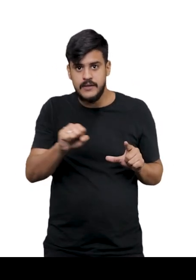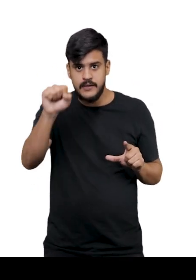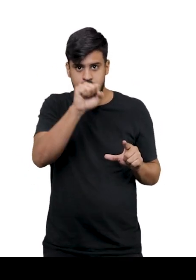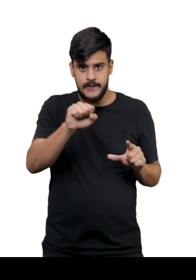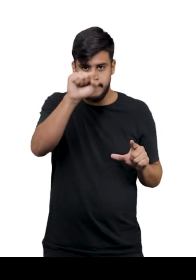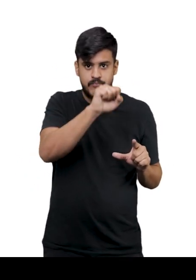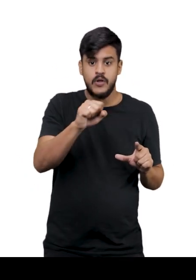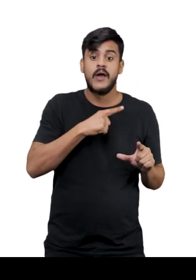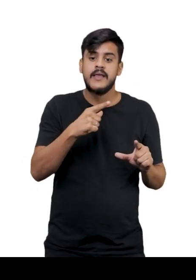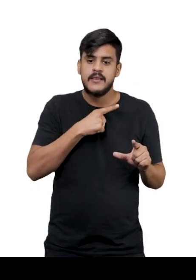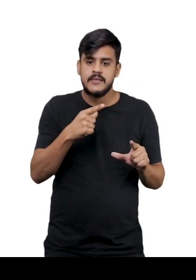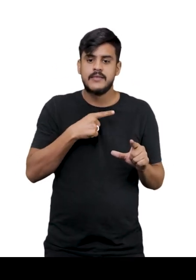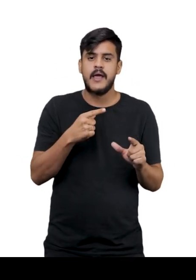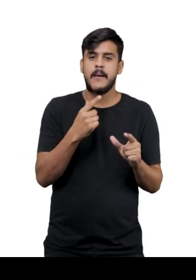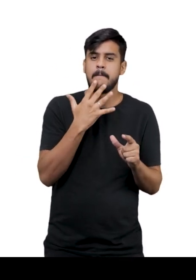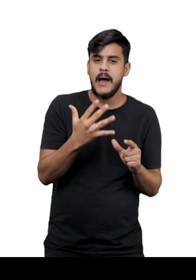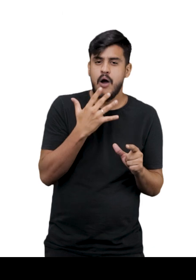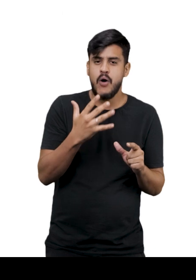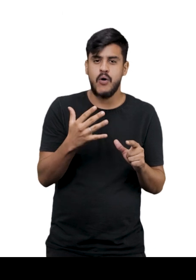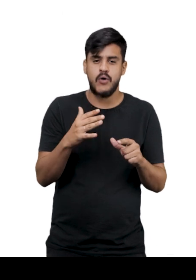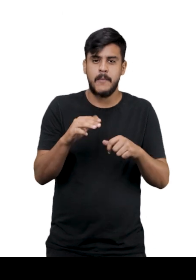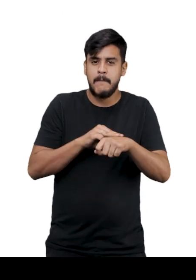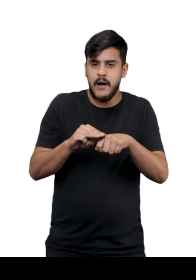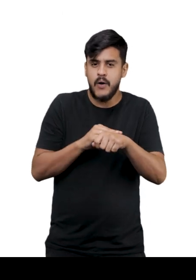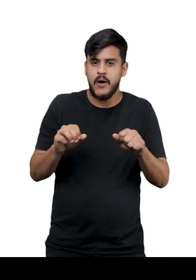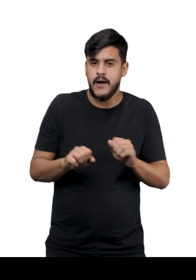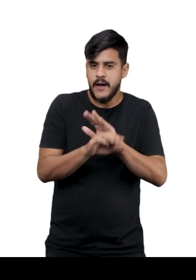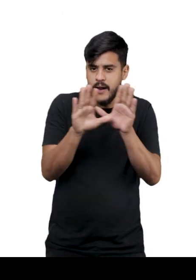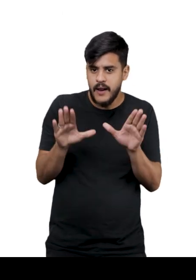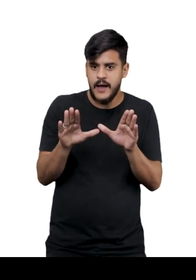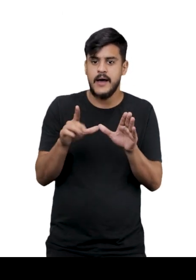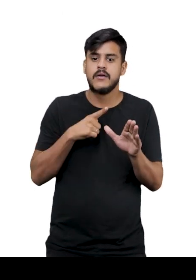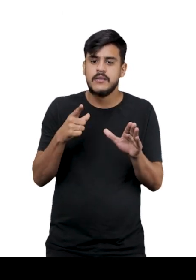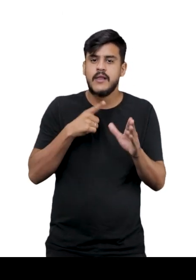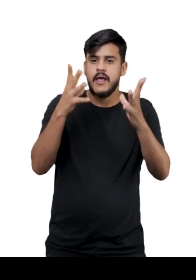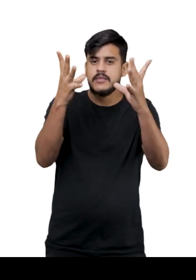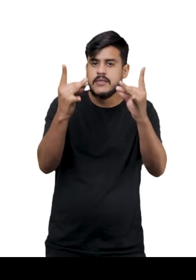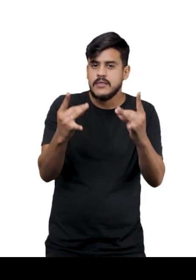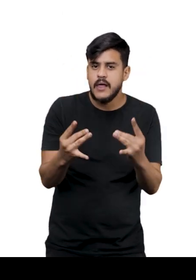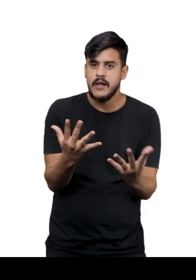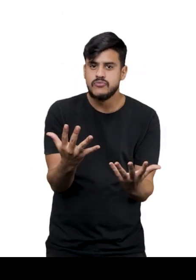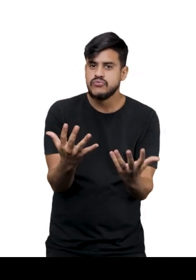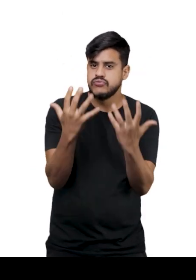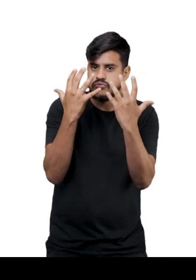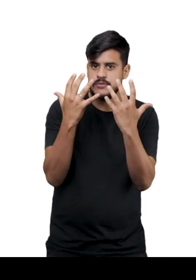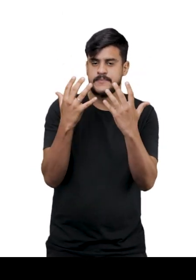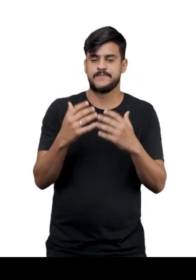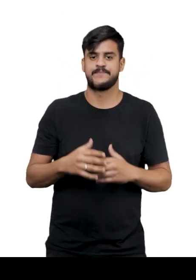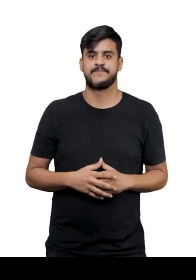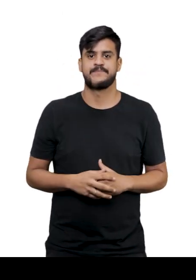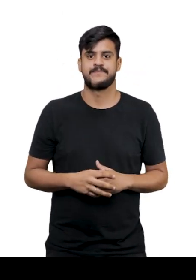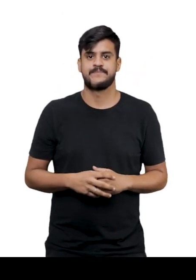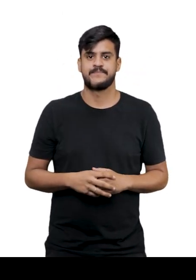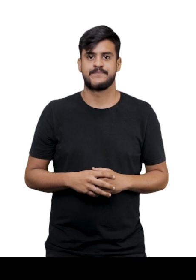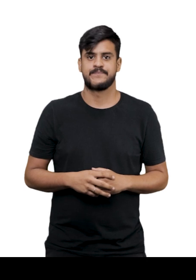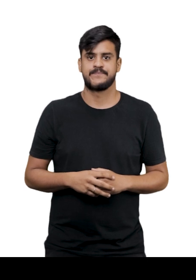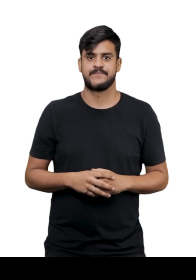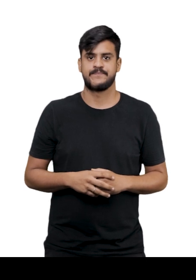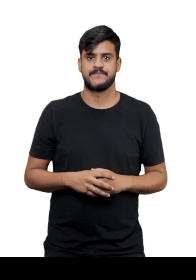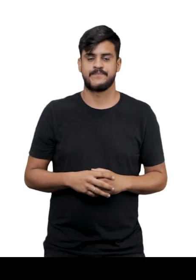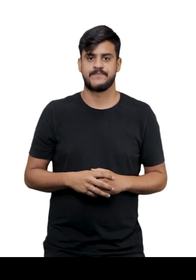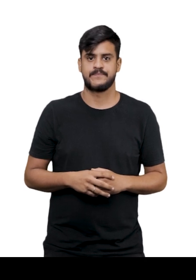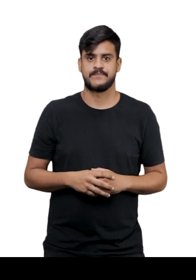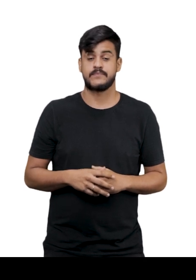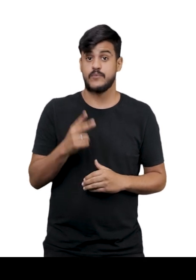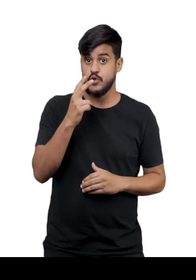um acabamento escuro e polido, e apresenta algumas marcas em tons de marrom claro que evidenciam os detalhes da peça